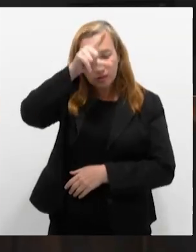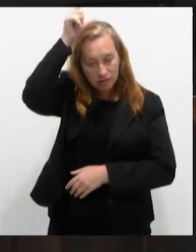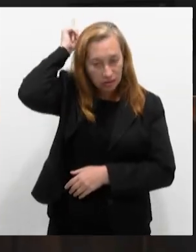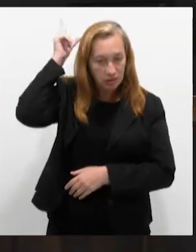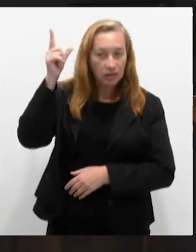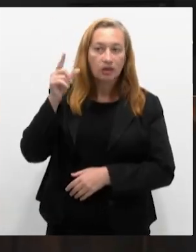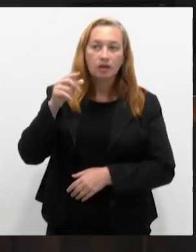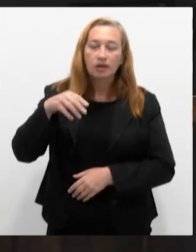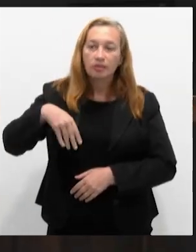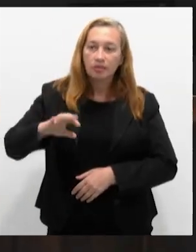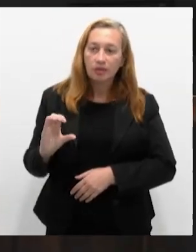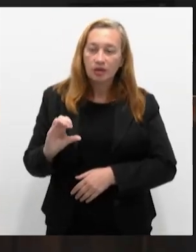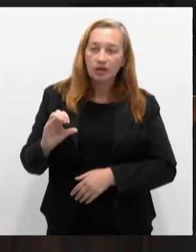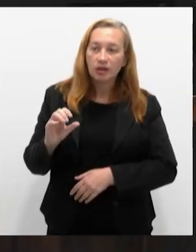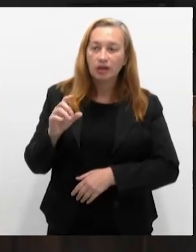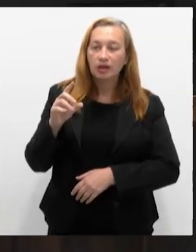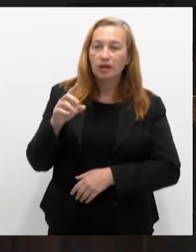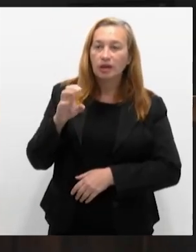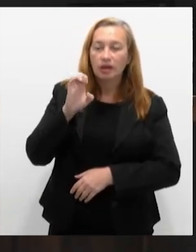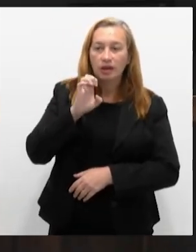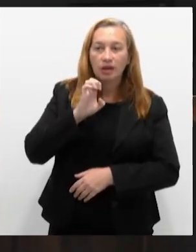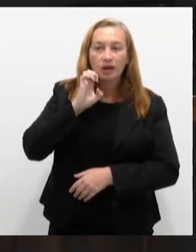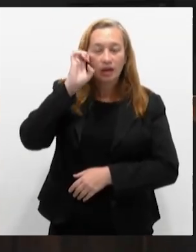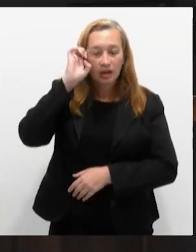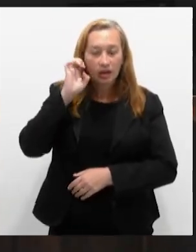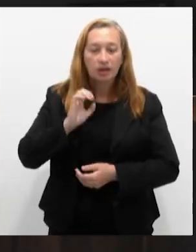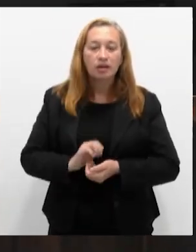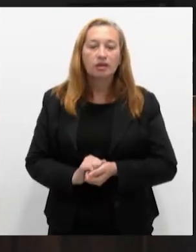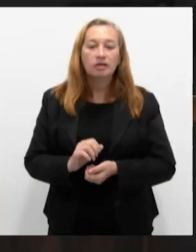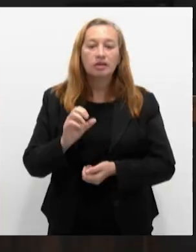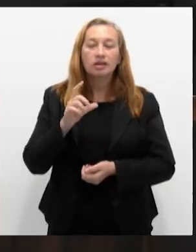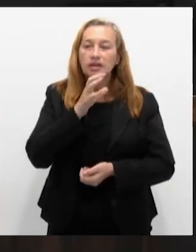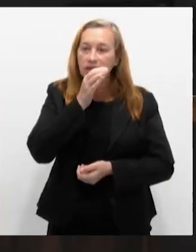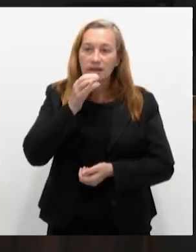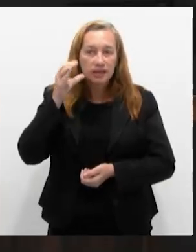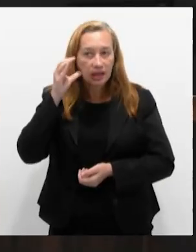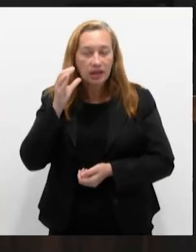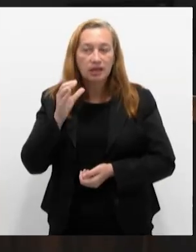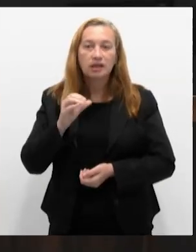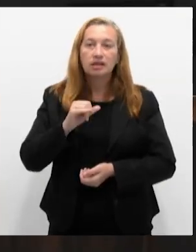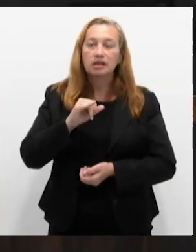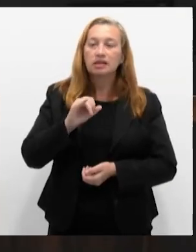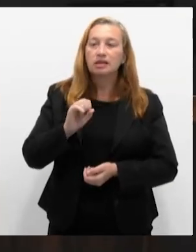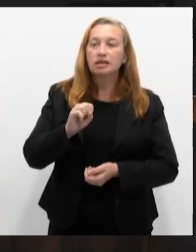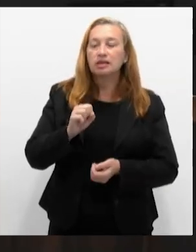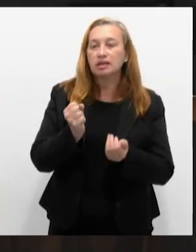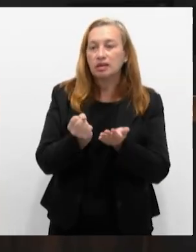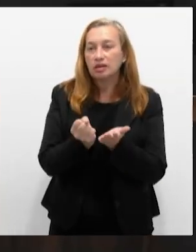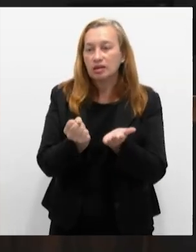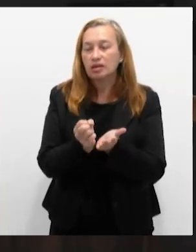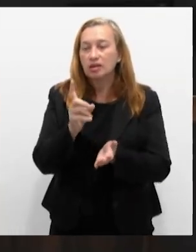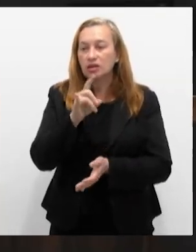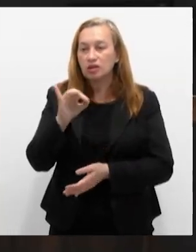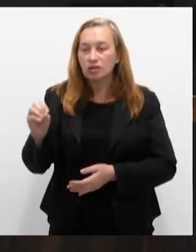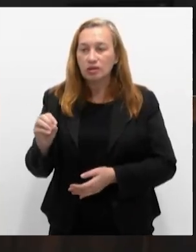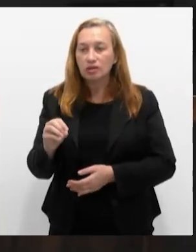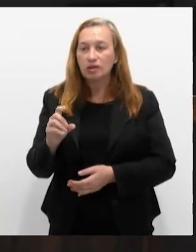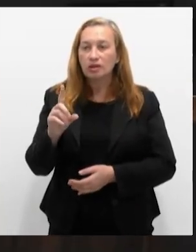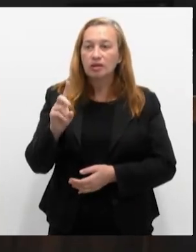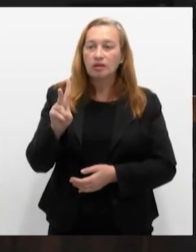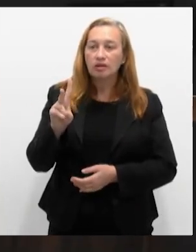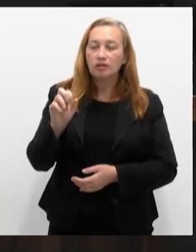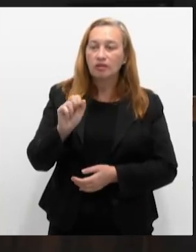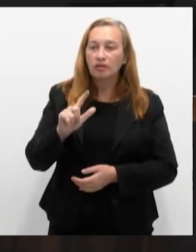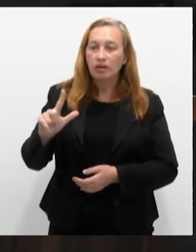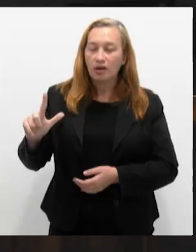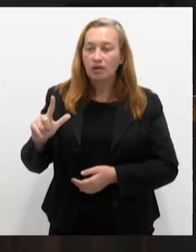Carlos Mink, Érica Takimoto, Célia Jordão, Samuel Malafaia, Marcelo Dino, Dionísio Lins, Val Ceasa, Lilian